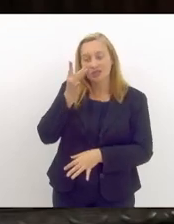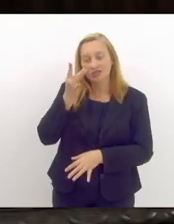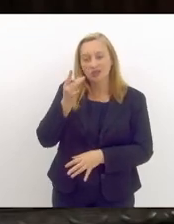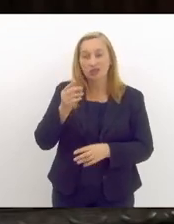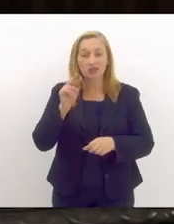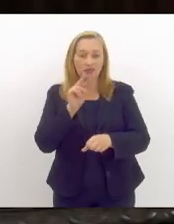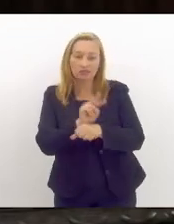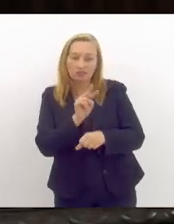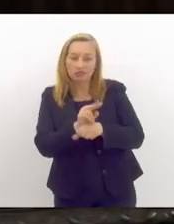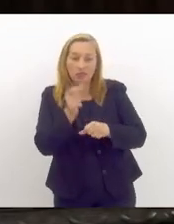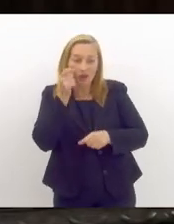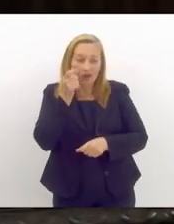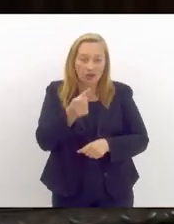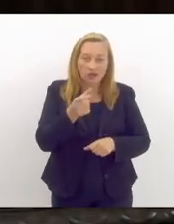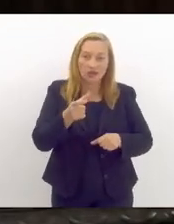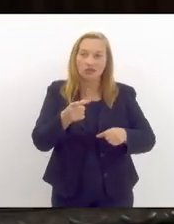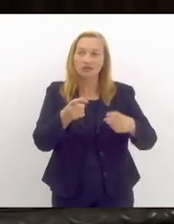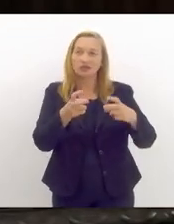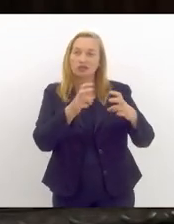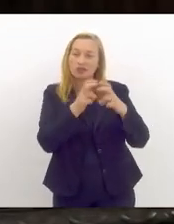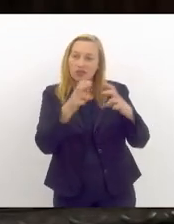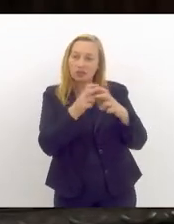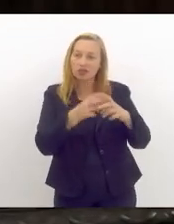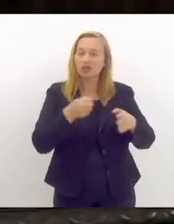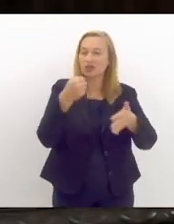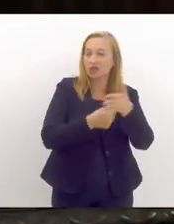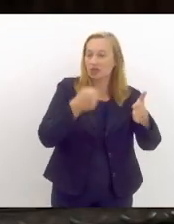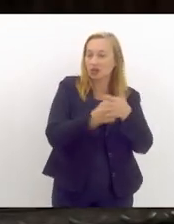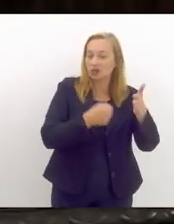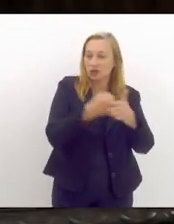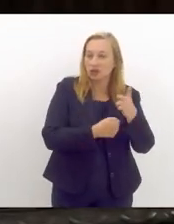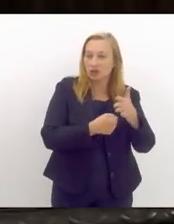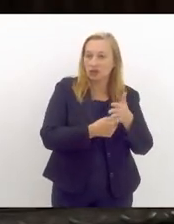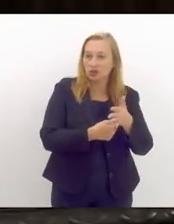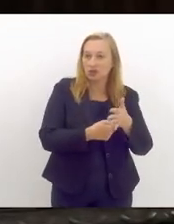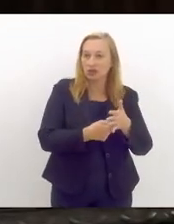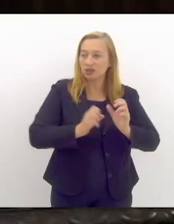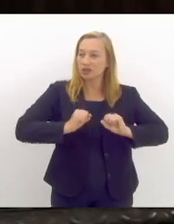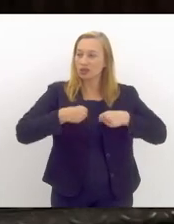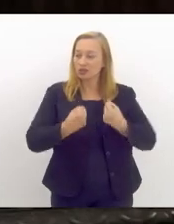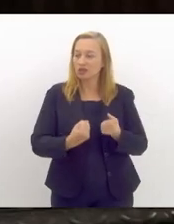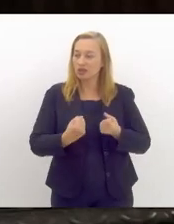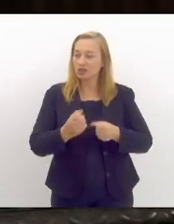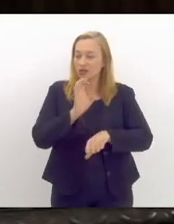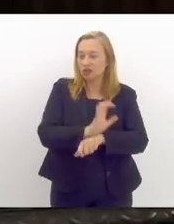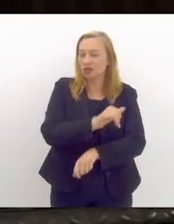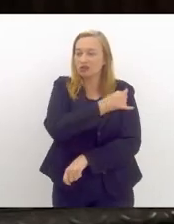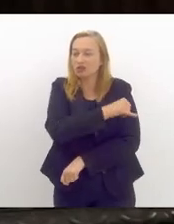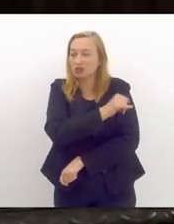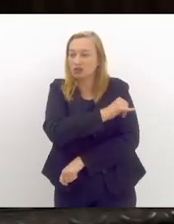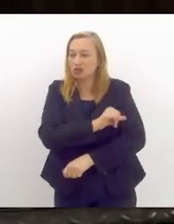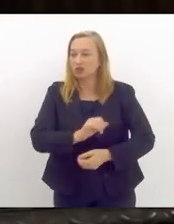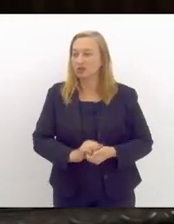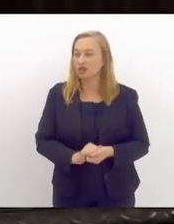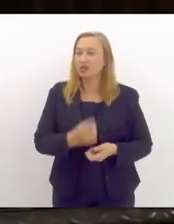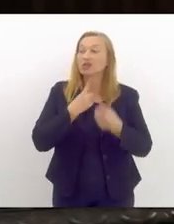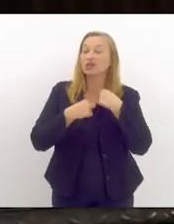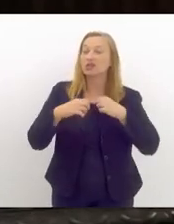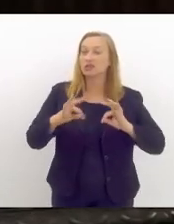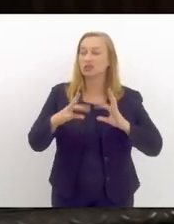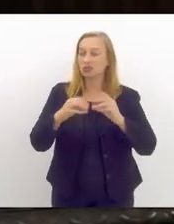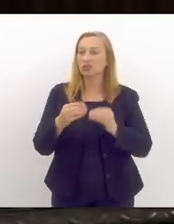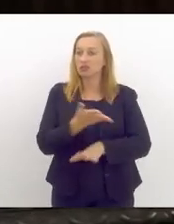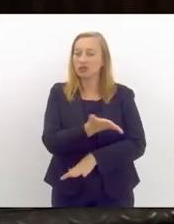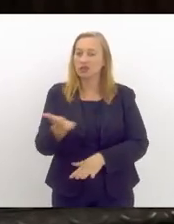e forte, nas brigas, nas lutas, na constante defesa do Estado do Rio de Janeiro. Desejo a vocês que iniciam